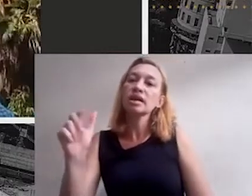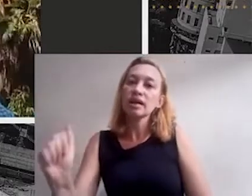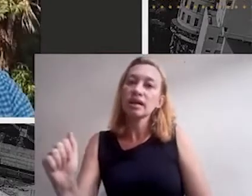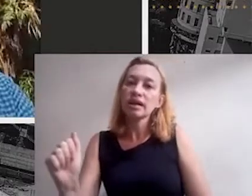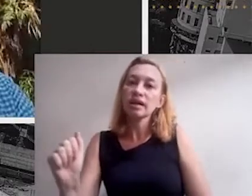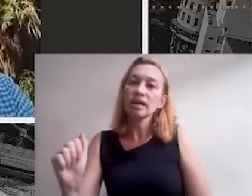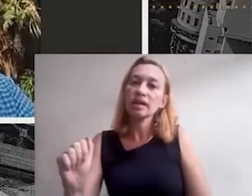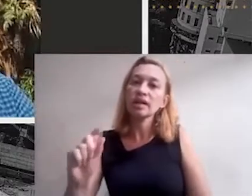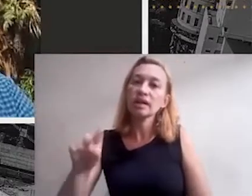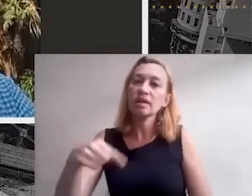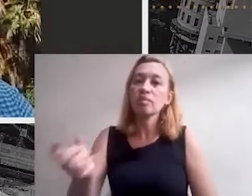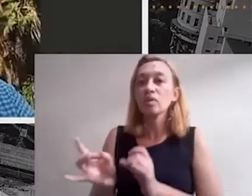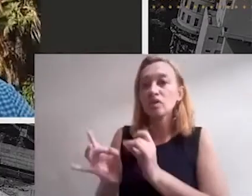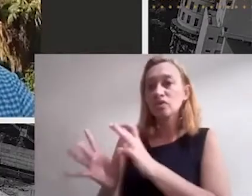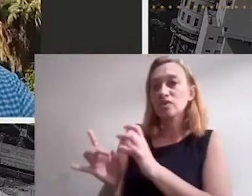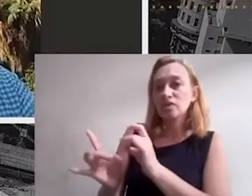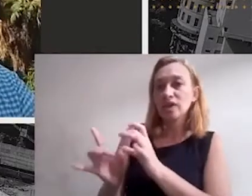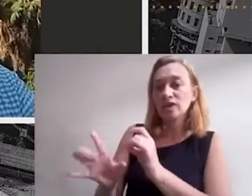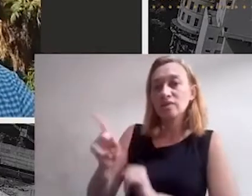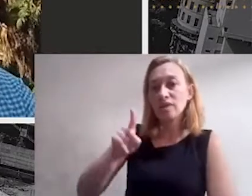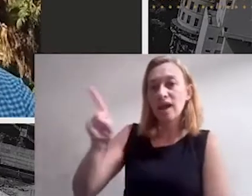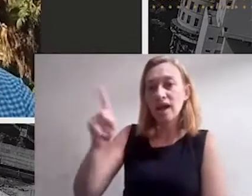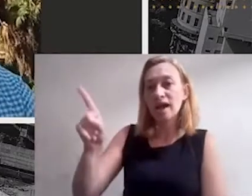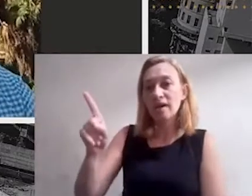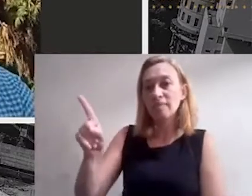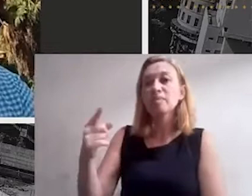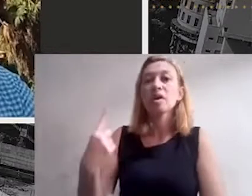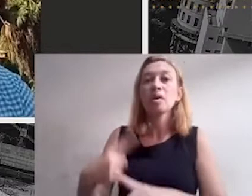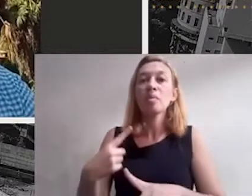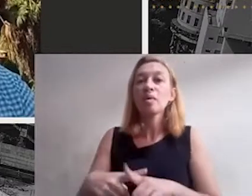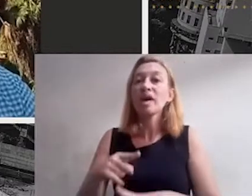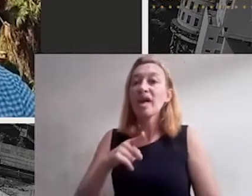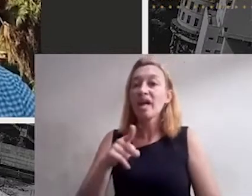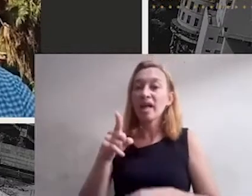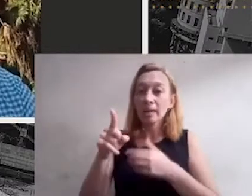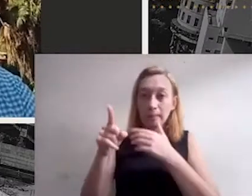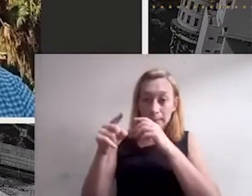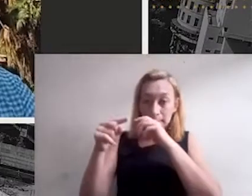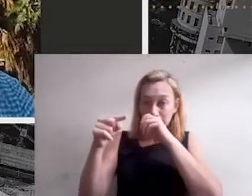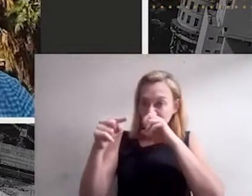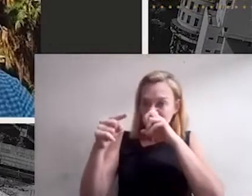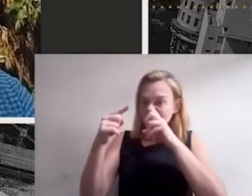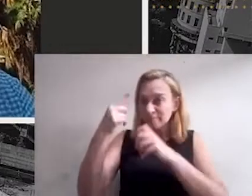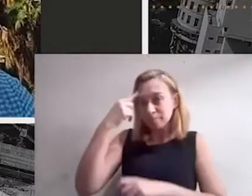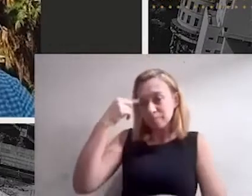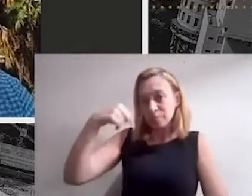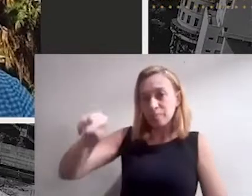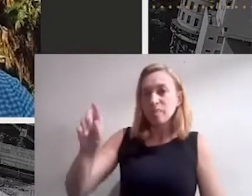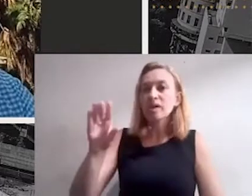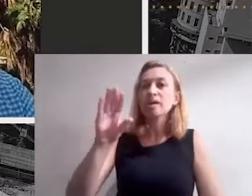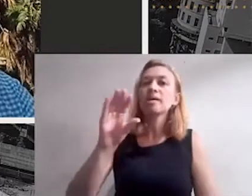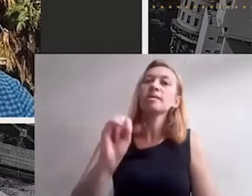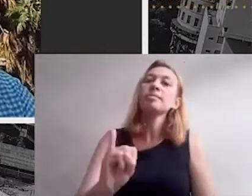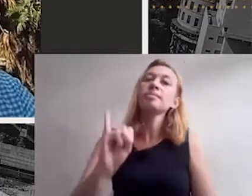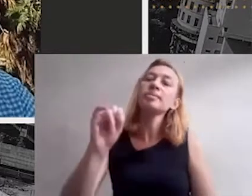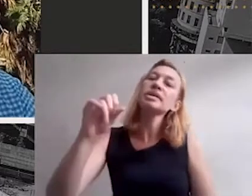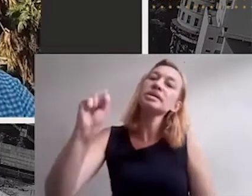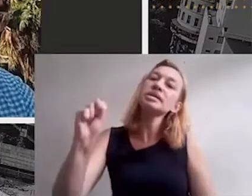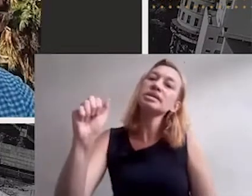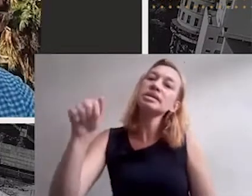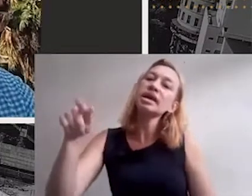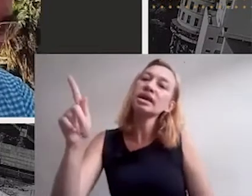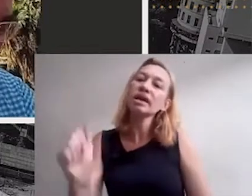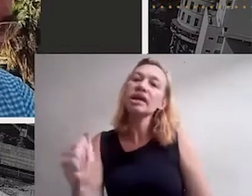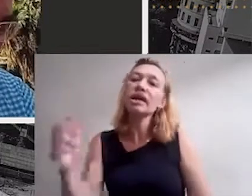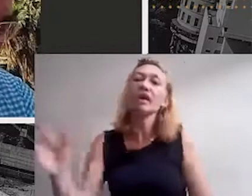não pode ser outra, tem que ser da República Tcheca, que não desbota no banho de rio. E aí eu mando as miçangas, e aí eu recebo os presentes. Estou